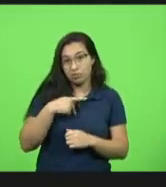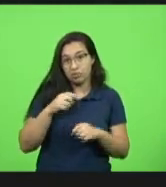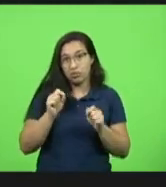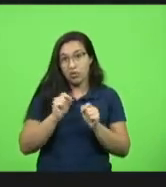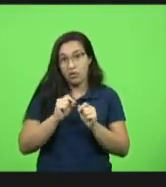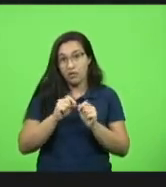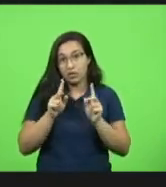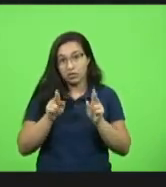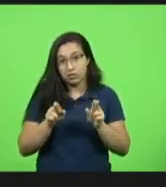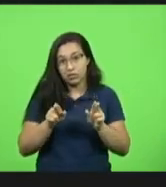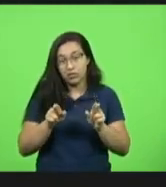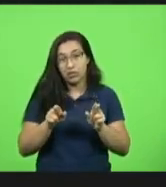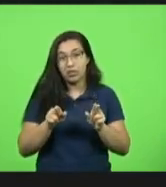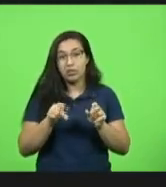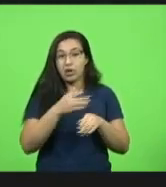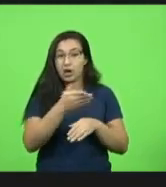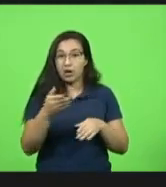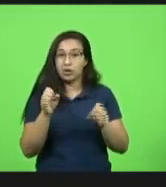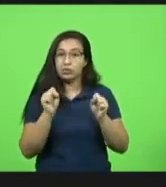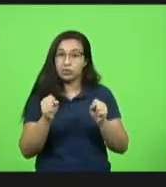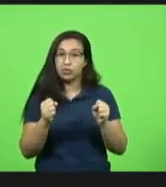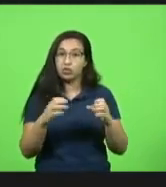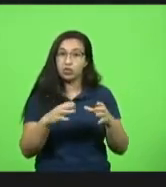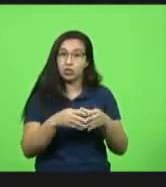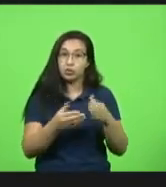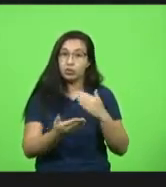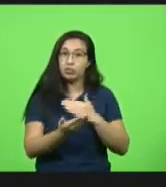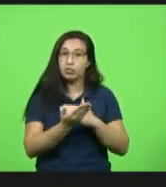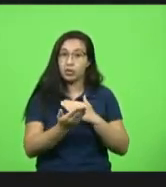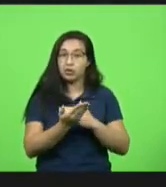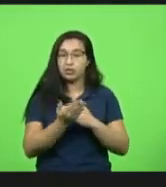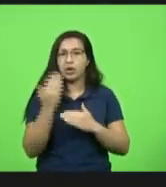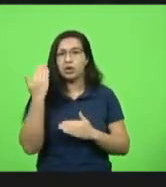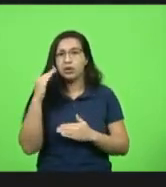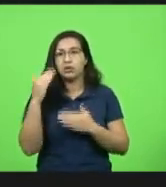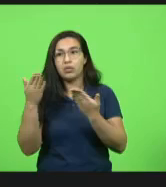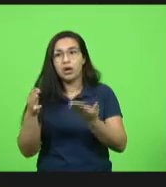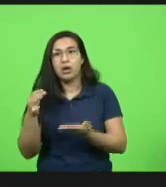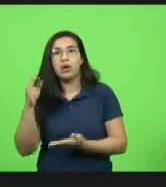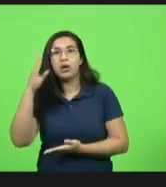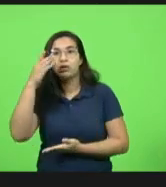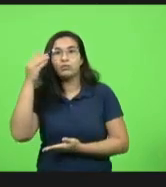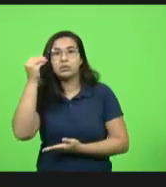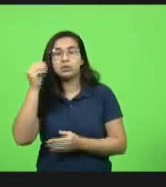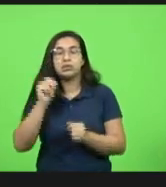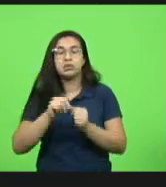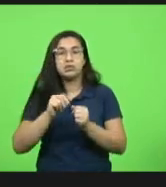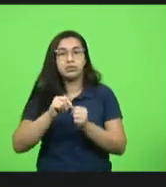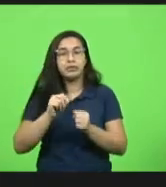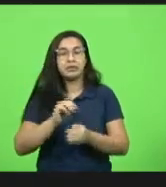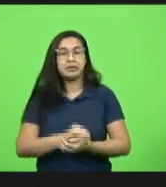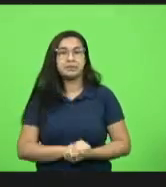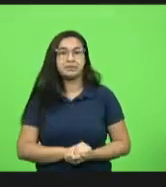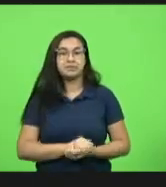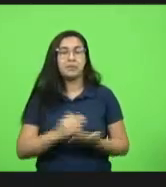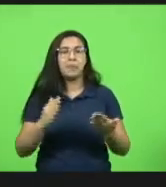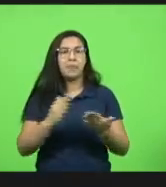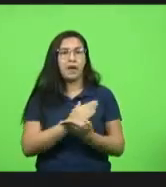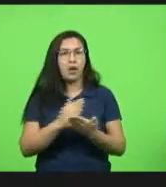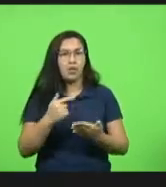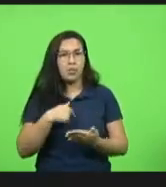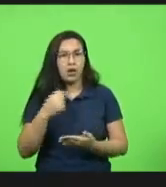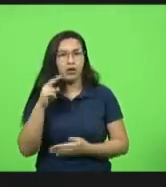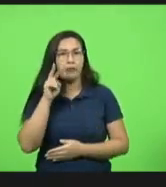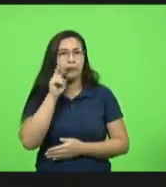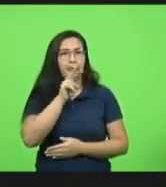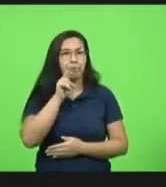a elucidar as nossas dúvidas. E acho, eu entendo que é isso que a deputada Luciane Carminati fez. E algumas vezes, eu tenho visto em várias,